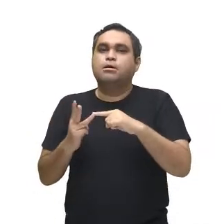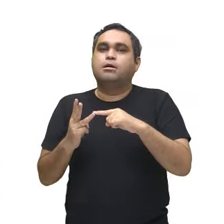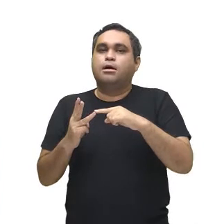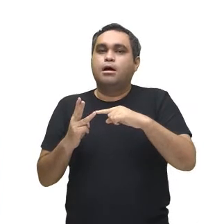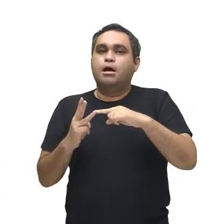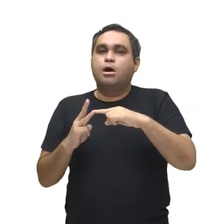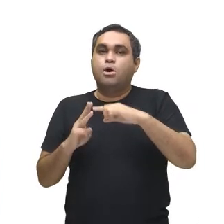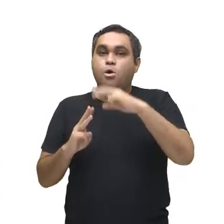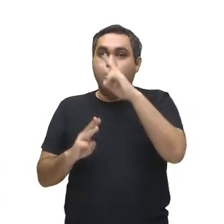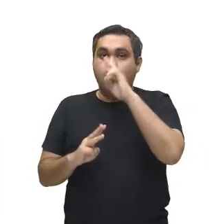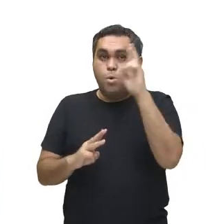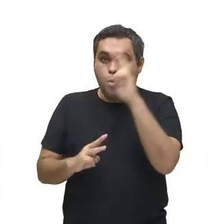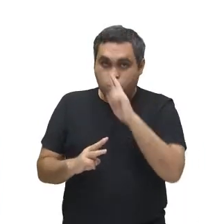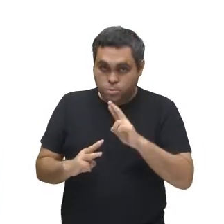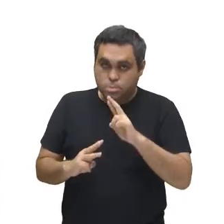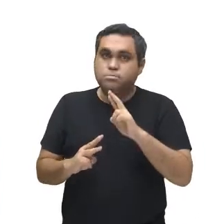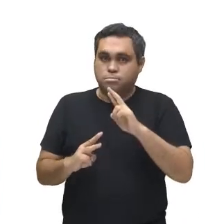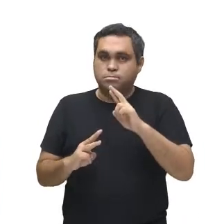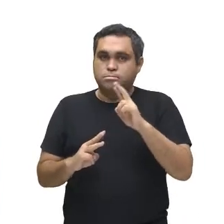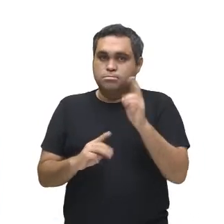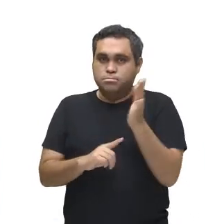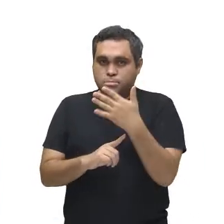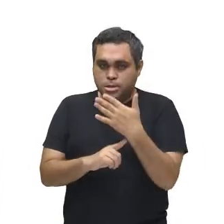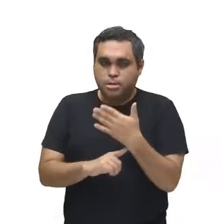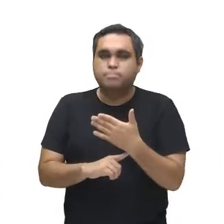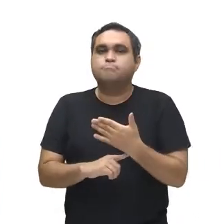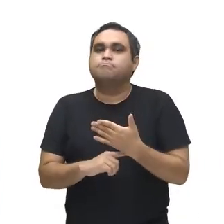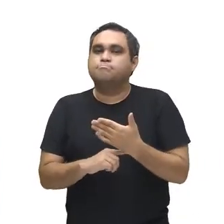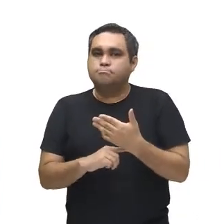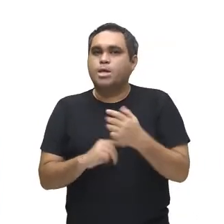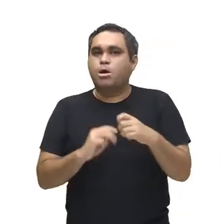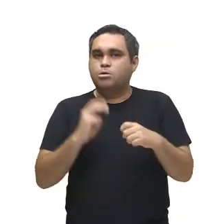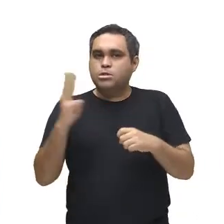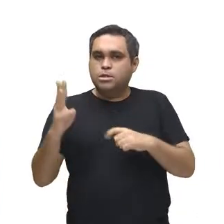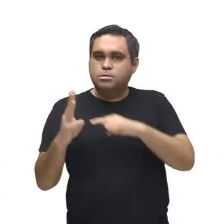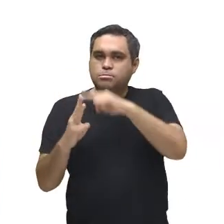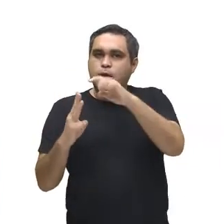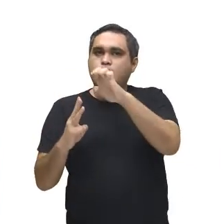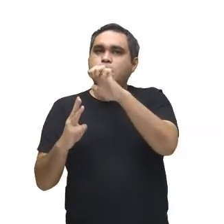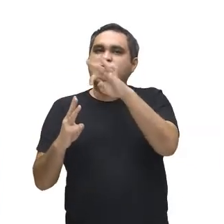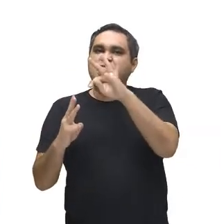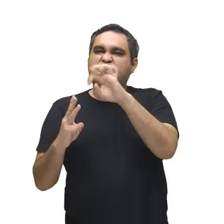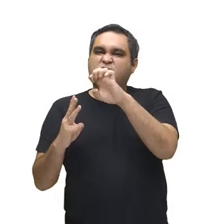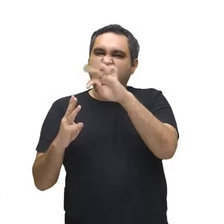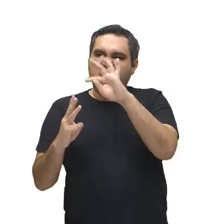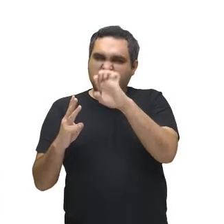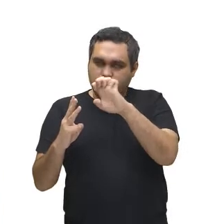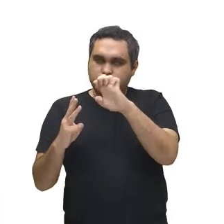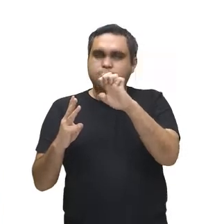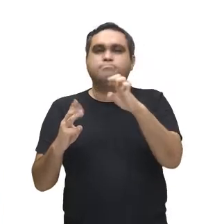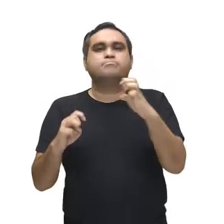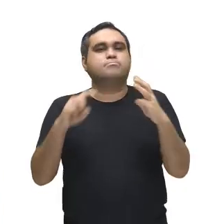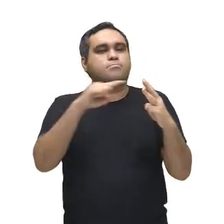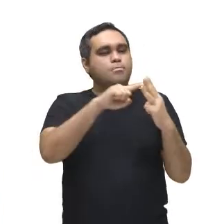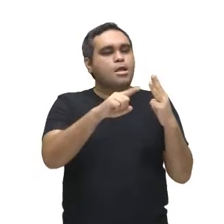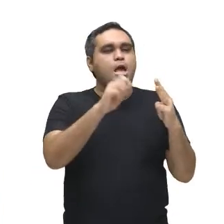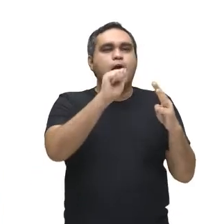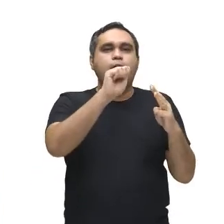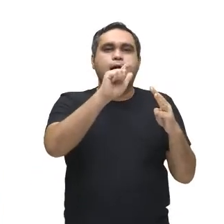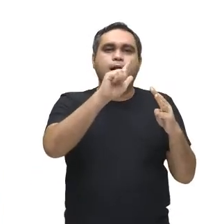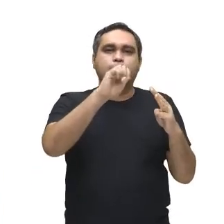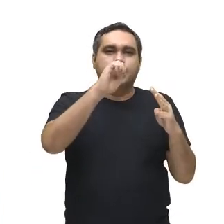E esses três formavam a chamada Tríplice Entente, uma aliança poderosa que vai rivalizar diretamente com a Tríplice